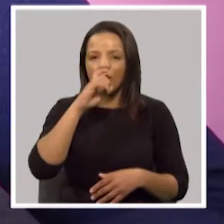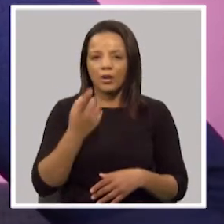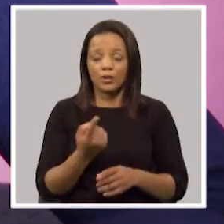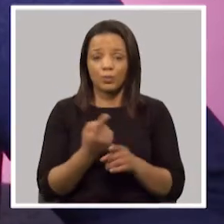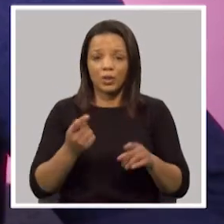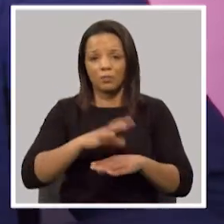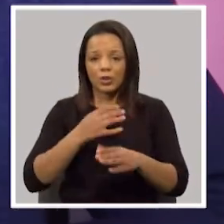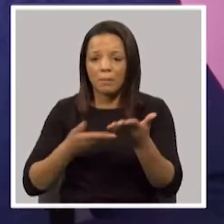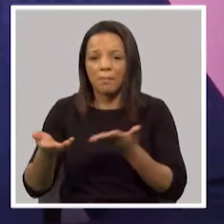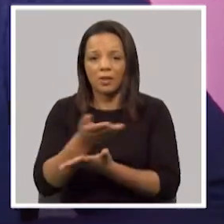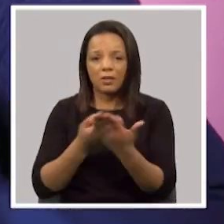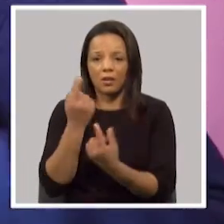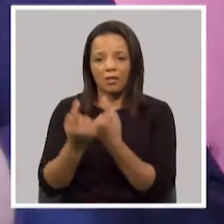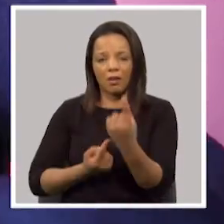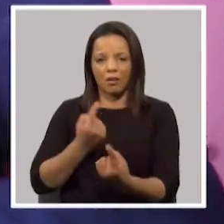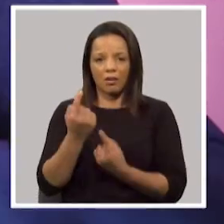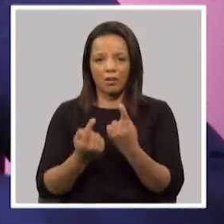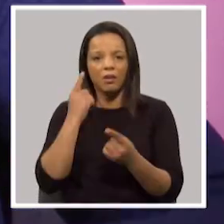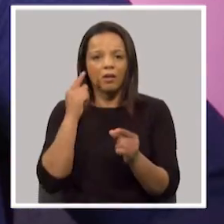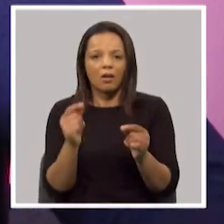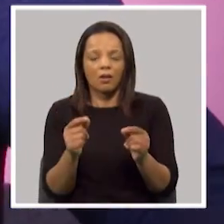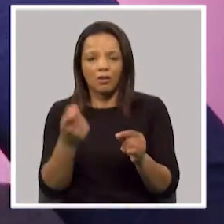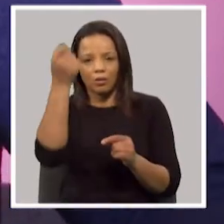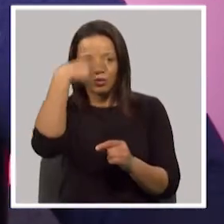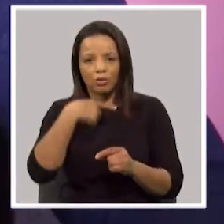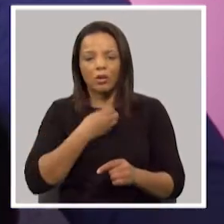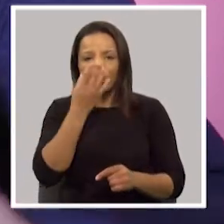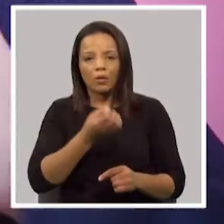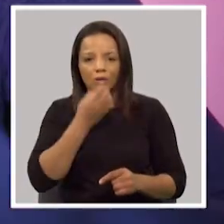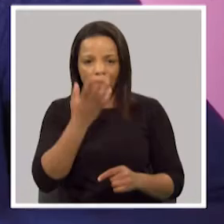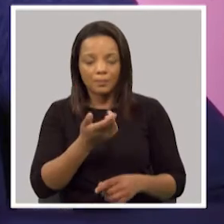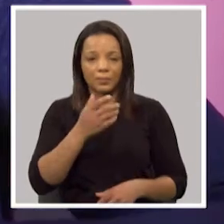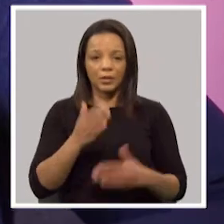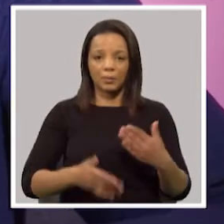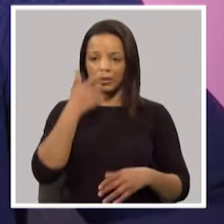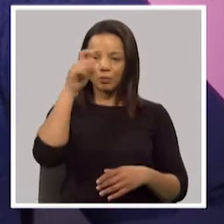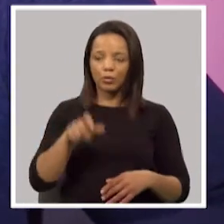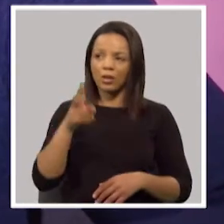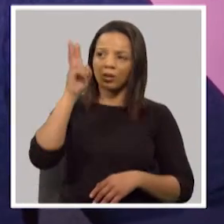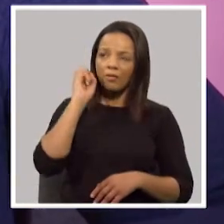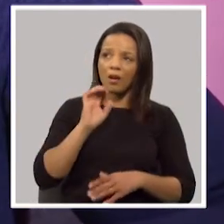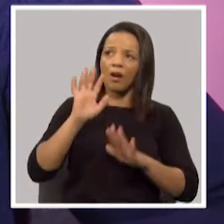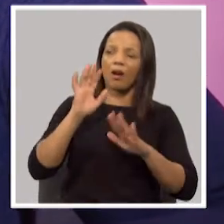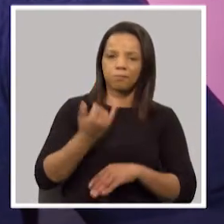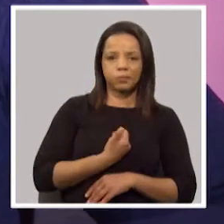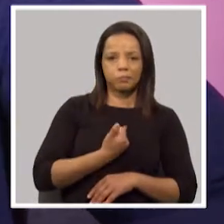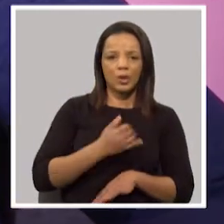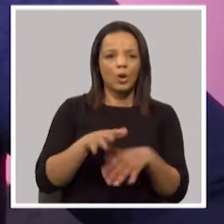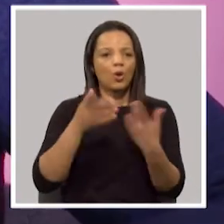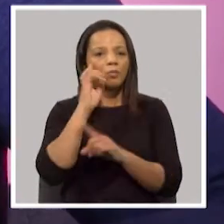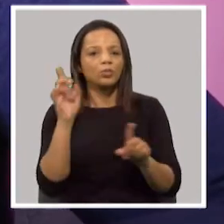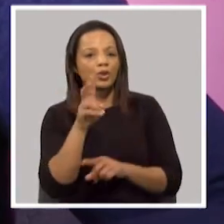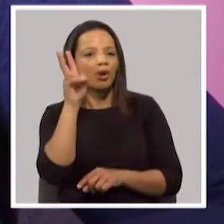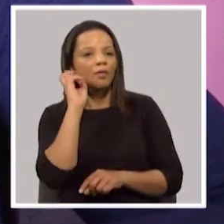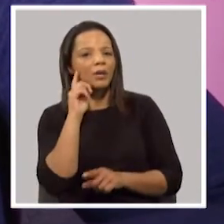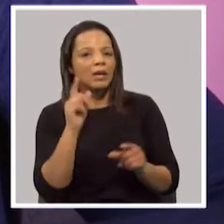memórias só pela partilha de alguém na rádio que conta uma história e que de repente a pessoa que está a ouvir se identifica, uma